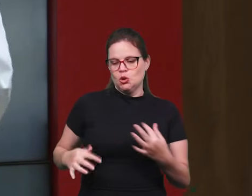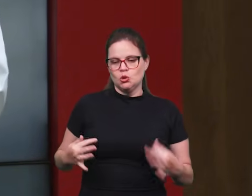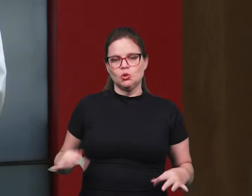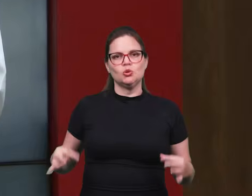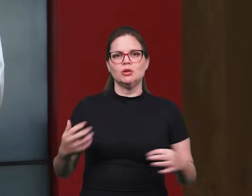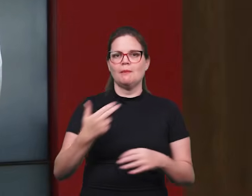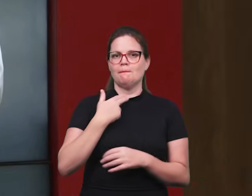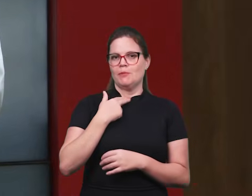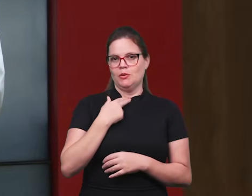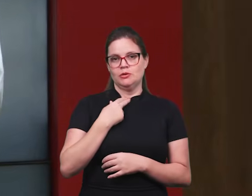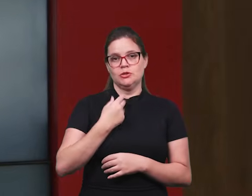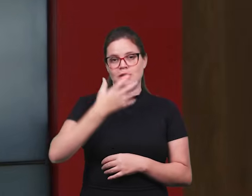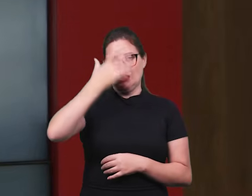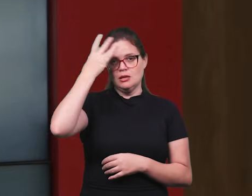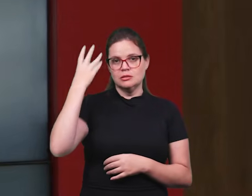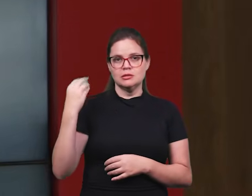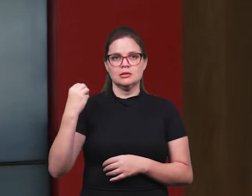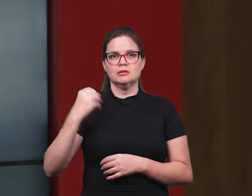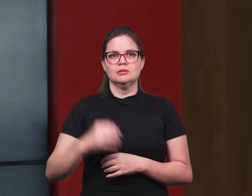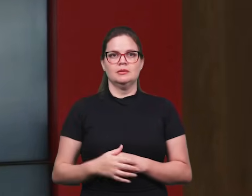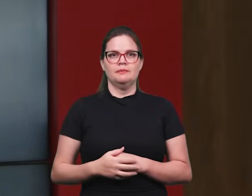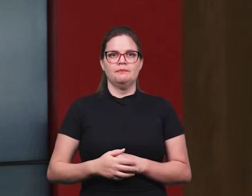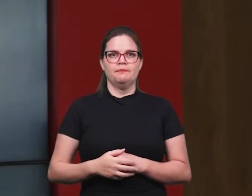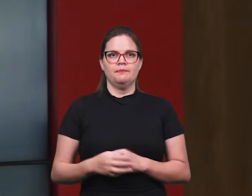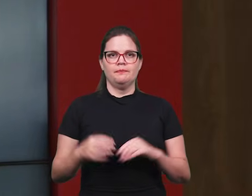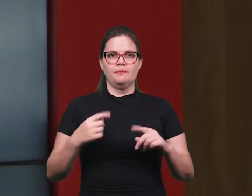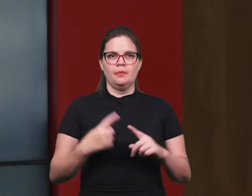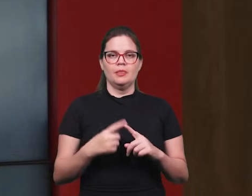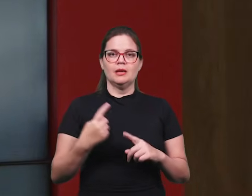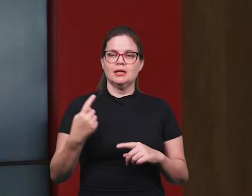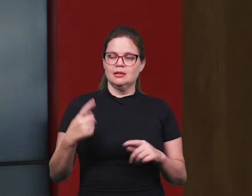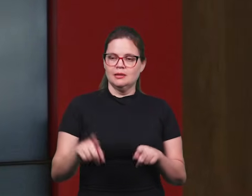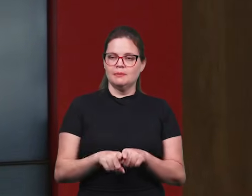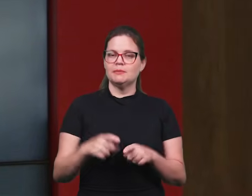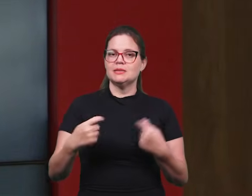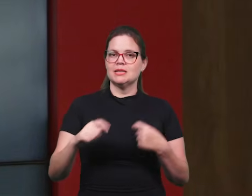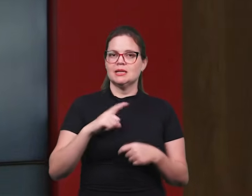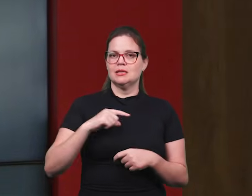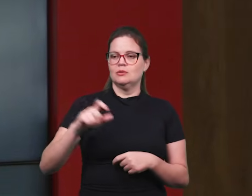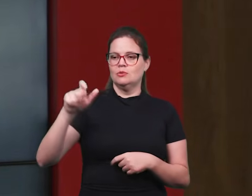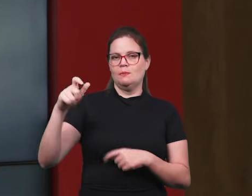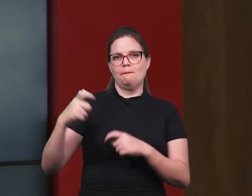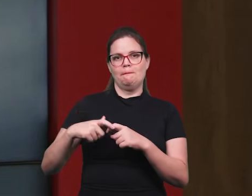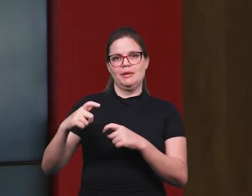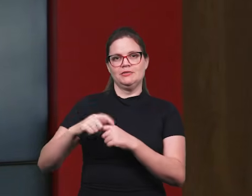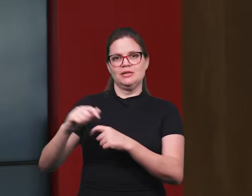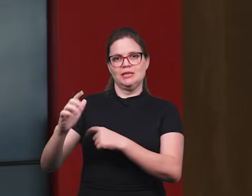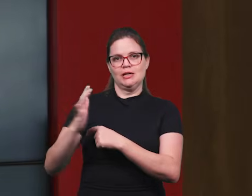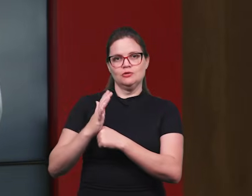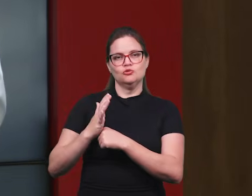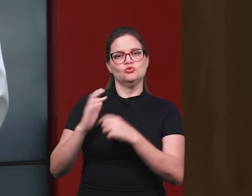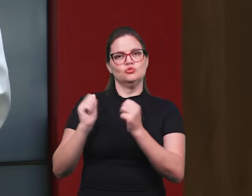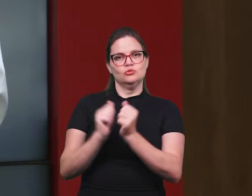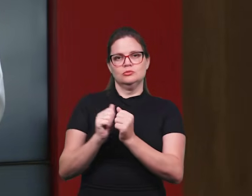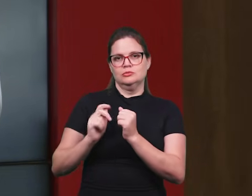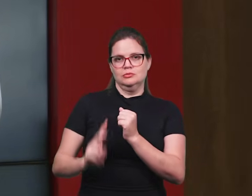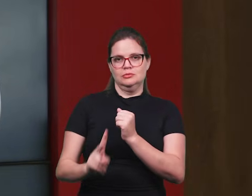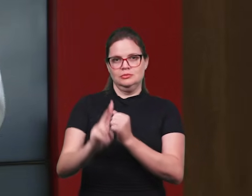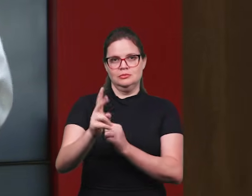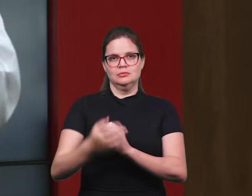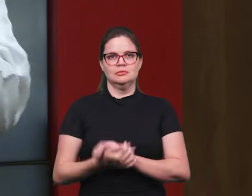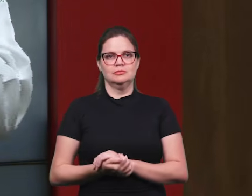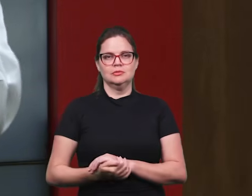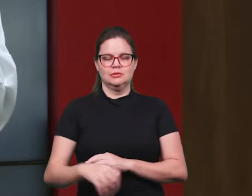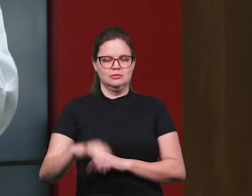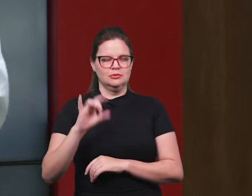muitas vezes as pessoas delegam, então tem um colega médico para te acompanhar na recuperação da anestesia. Então, assim,